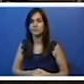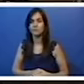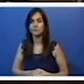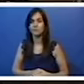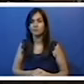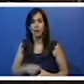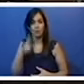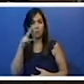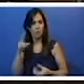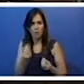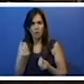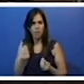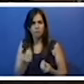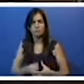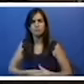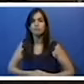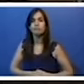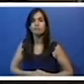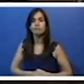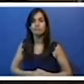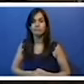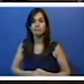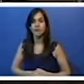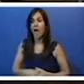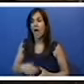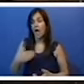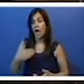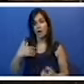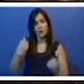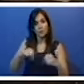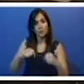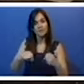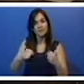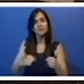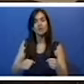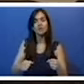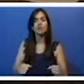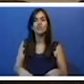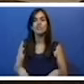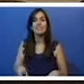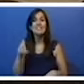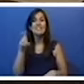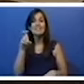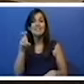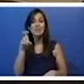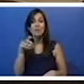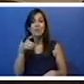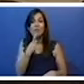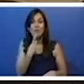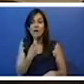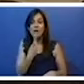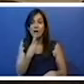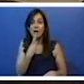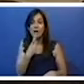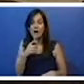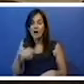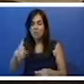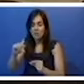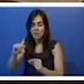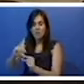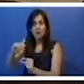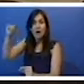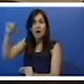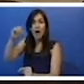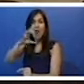a laranja vamos ver como é que fica e eu preciso de cinco Barras vermelhas para